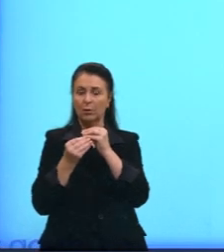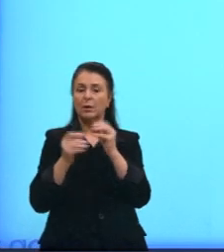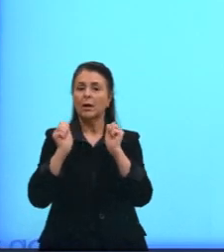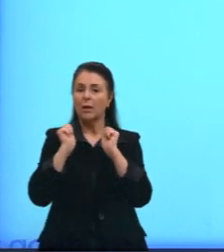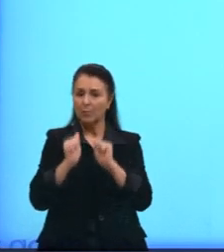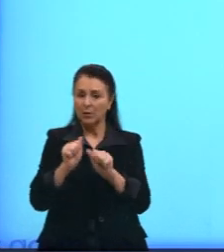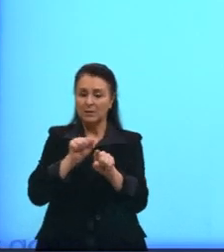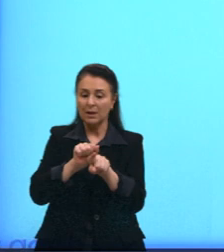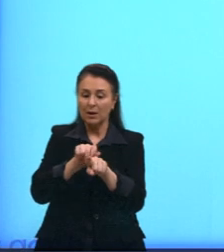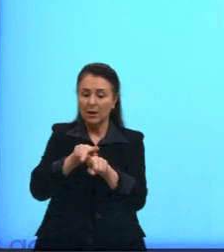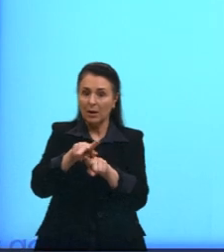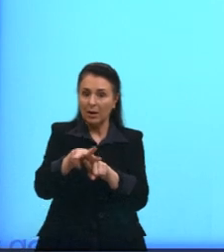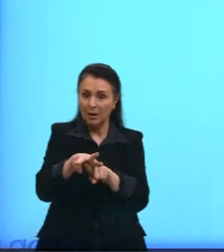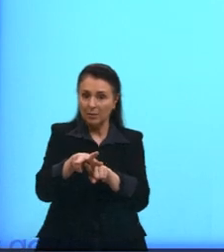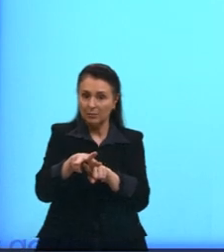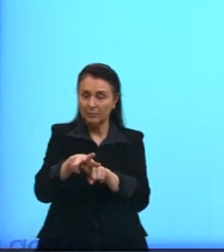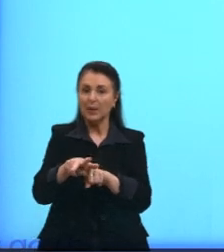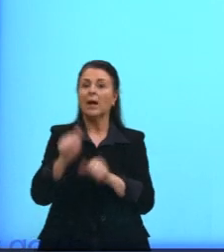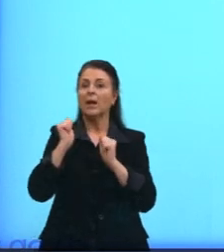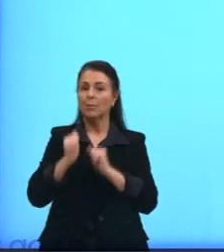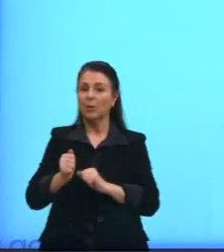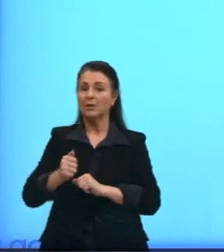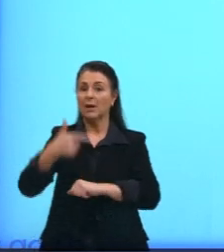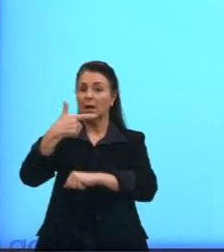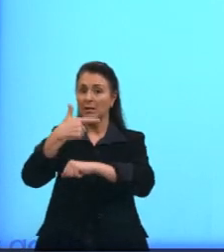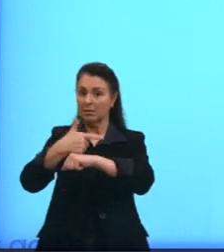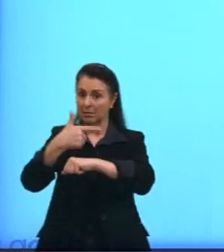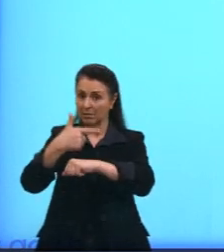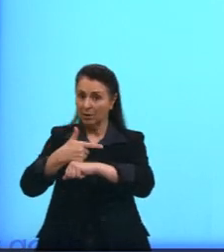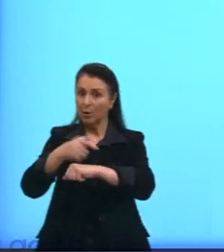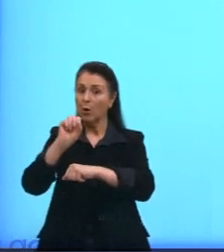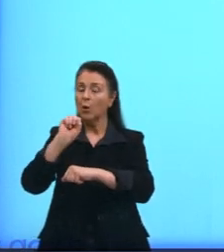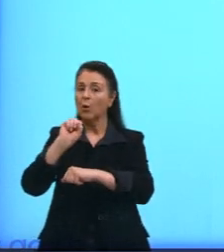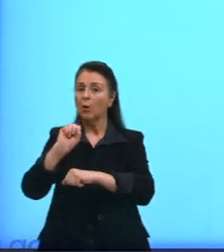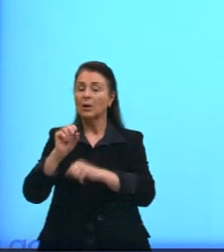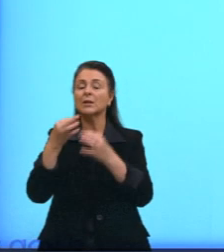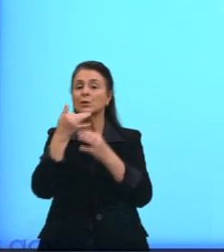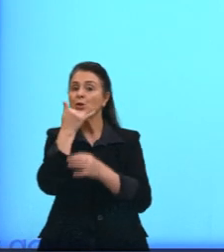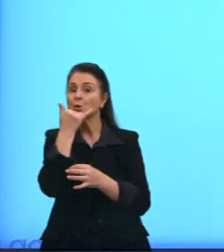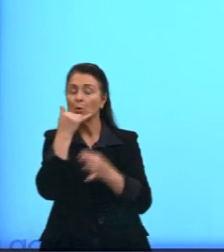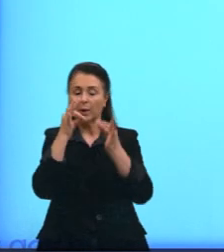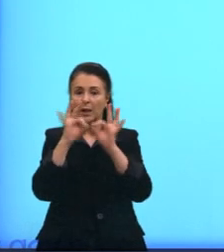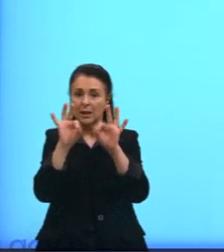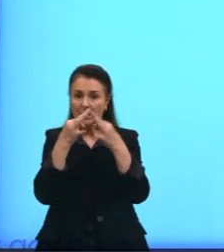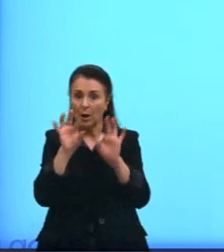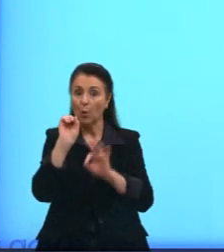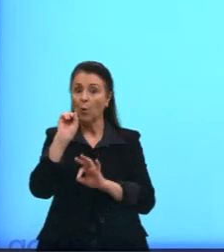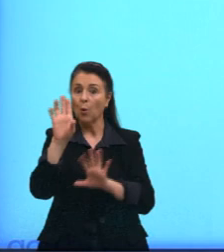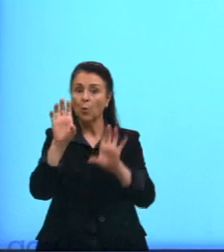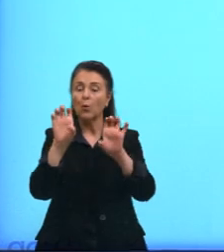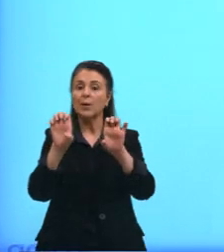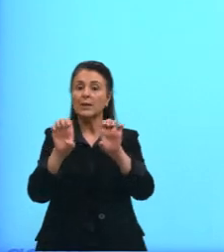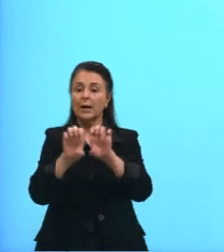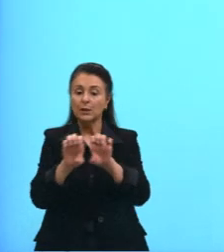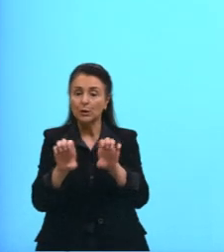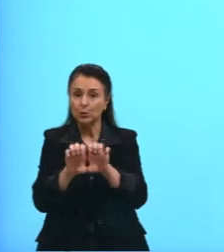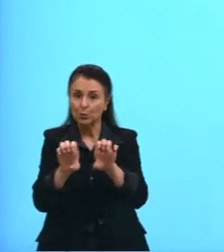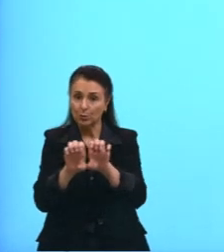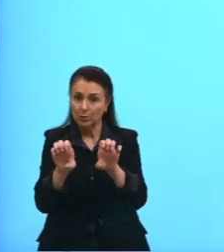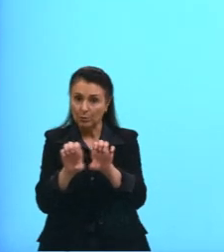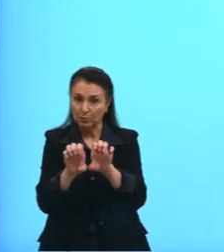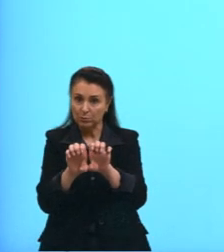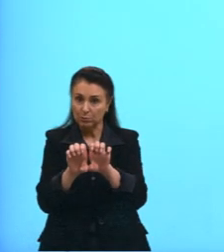ambiguidade que a gente chama de lexical ou ambiguidade estrutural vamos olhar os dois tipos